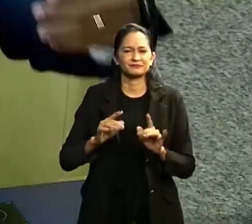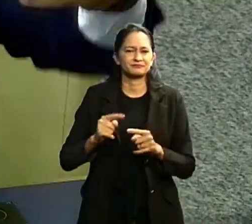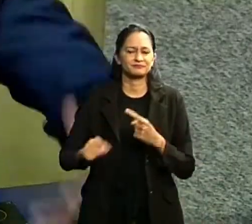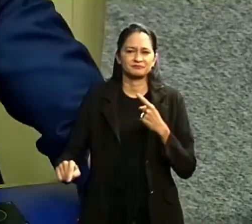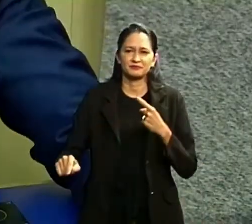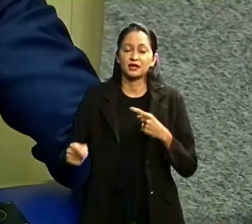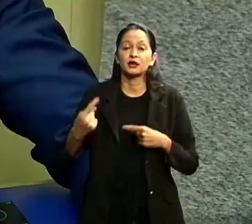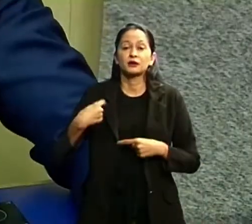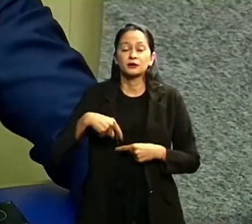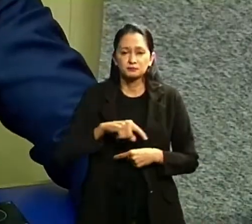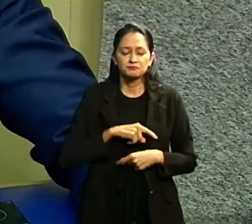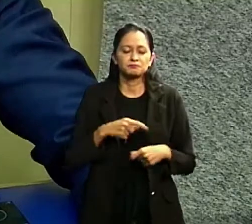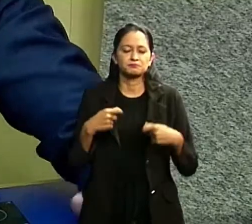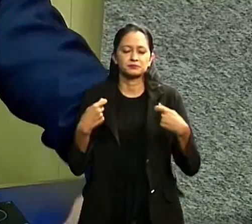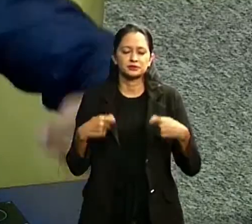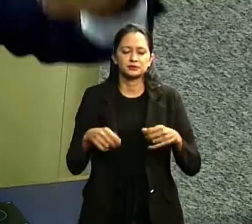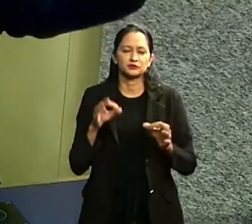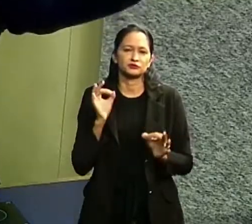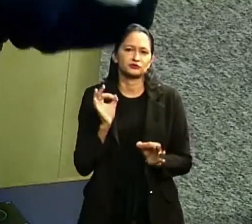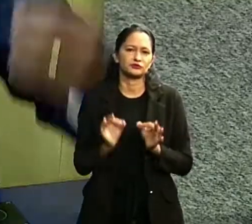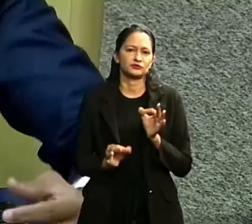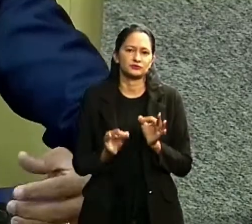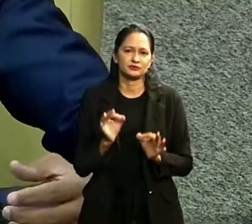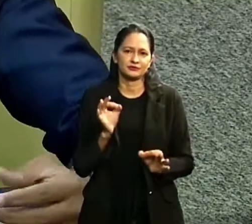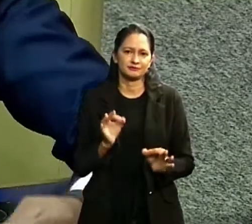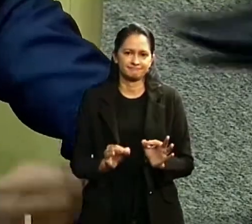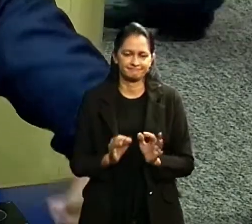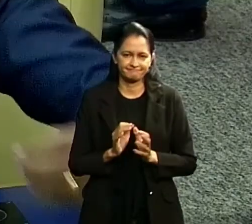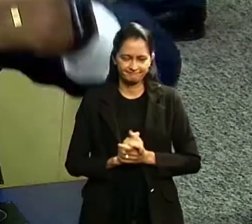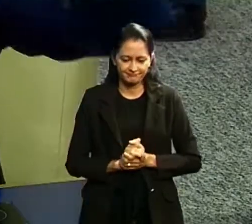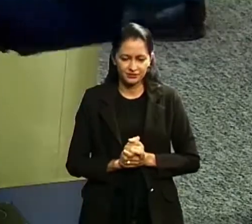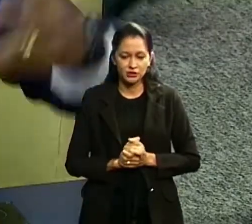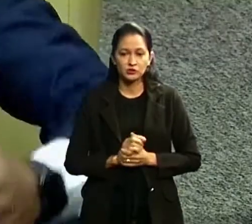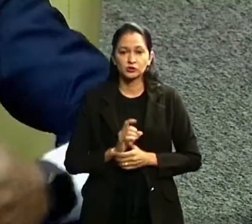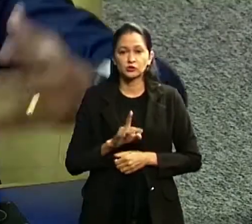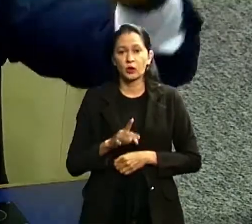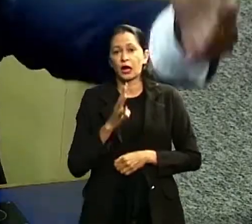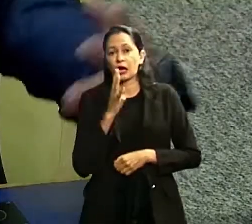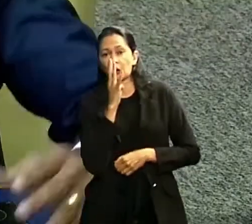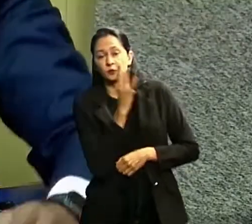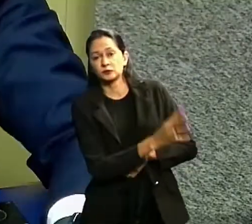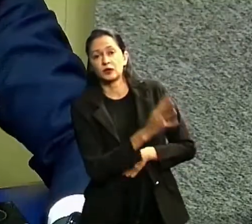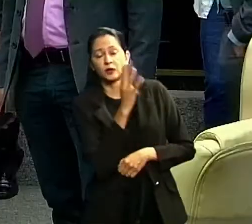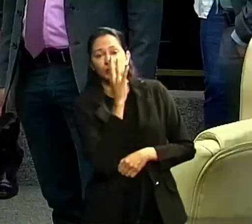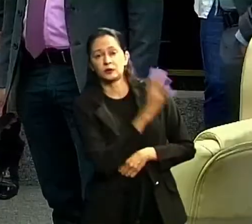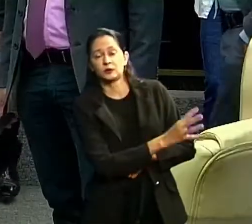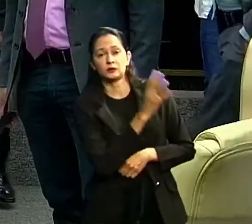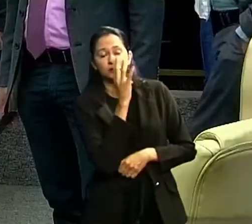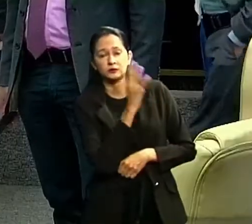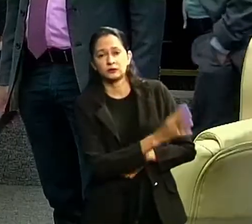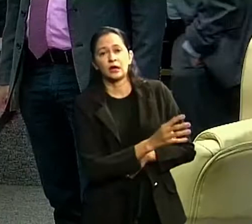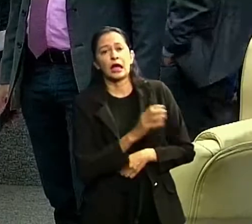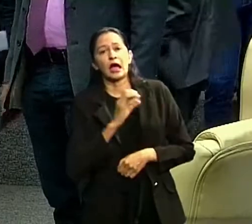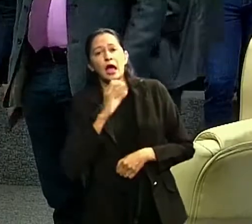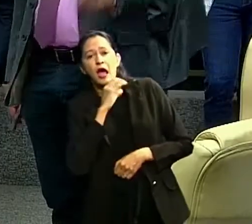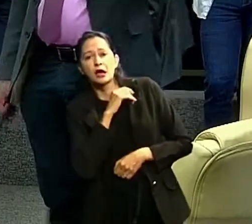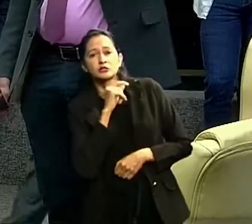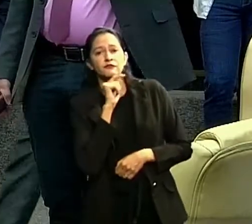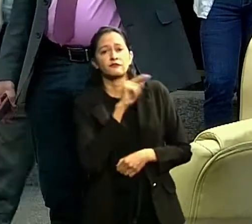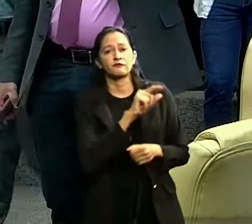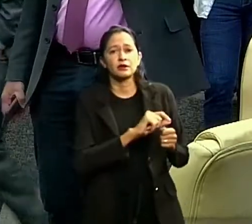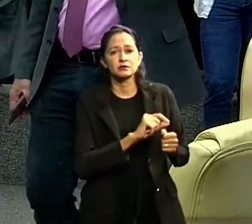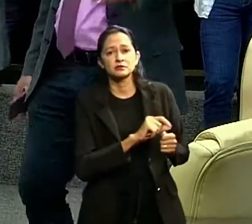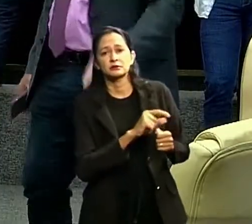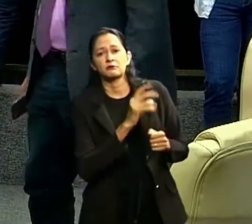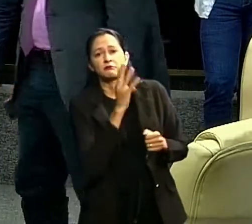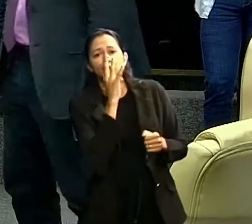Nós temos que ser justo, senhor presidente. Senso de justiça. Não é sair apedrejando e omitindo juízo de valor contra um